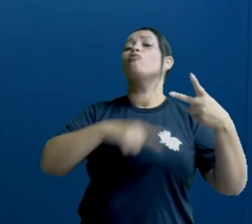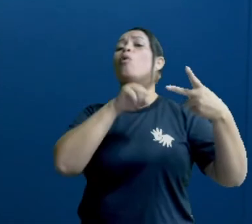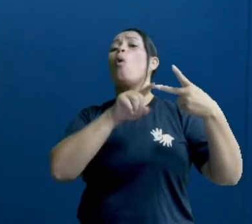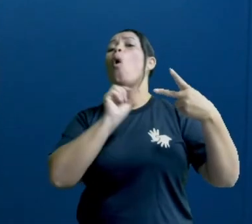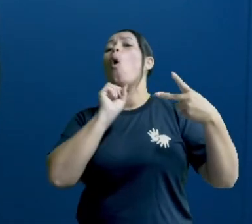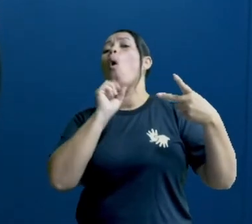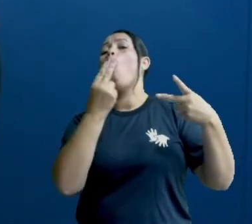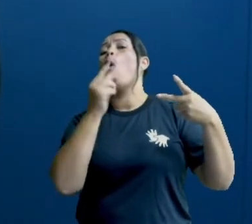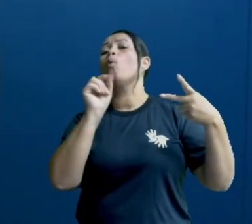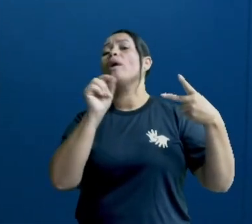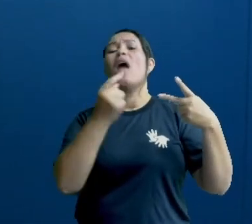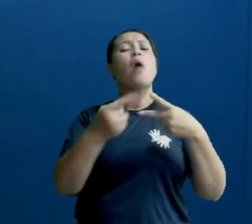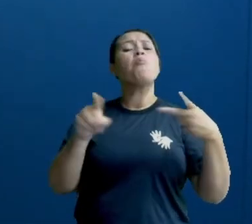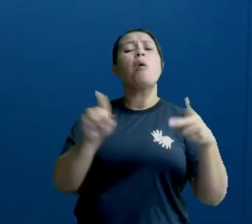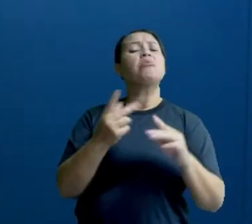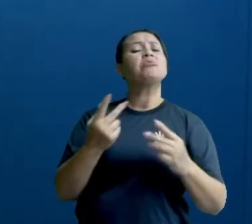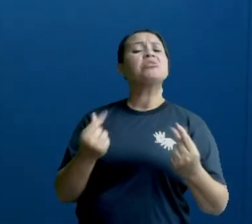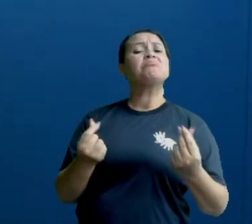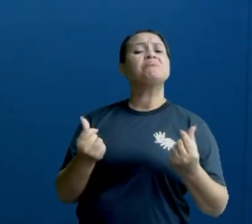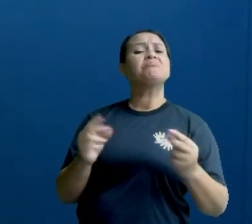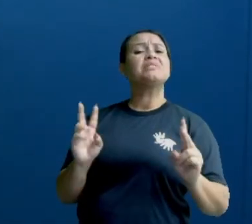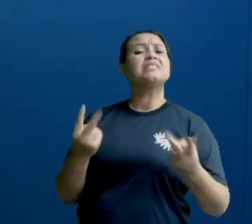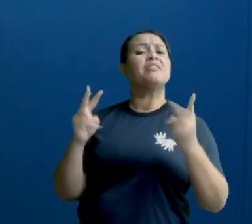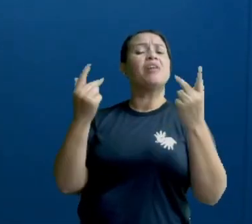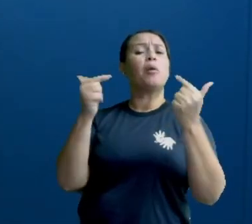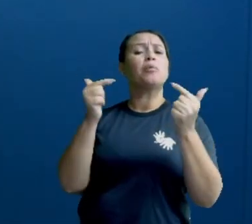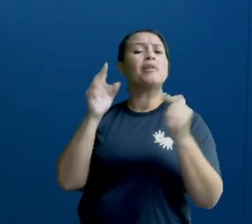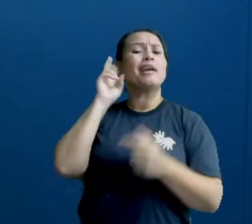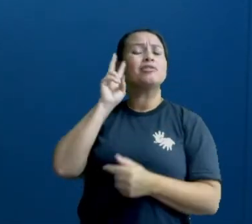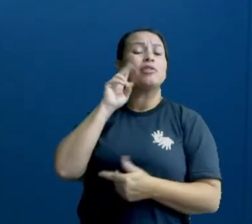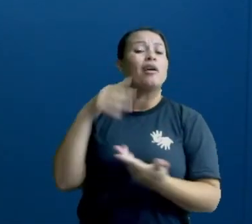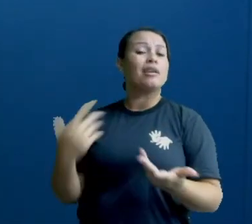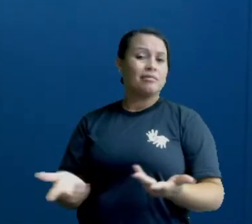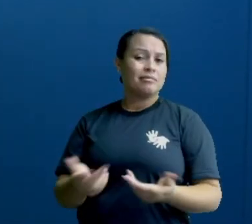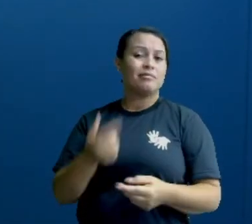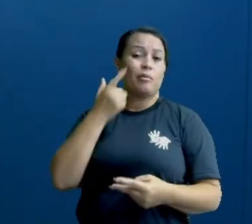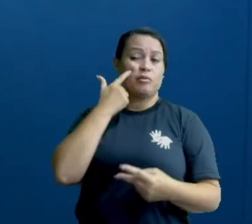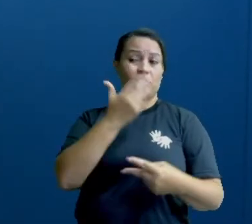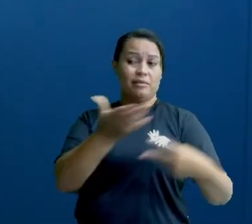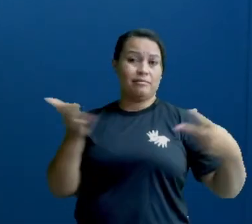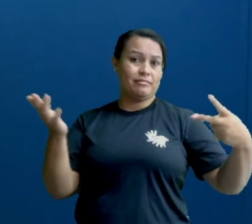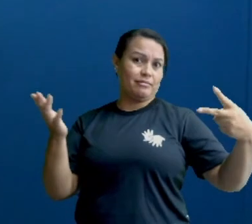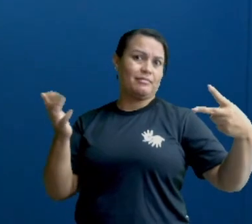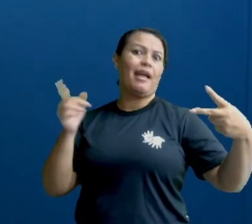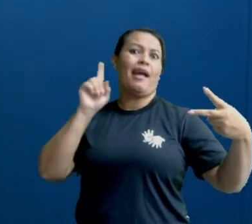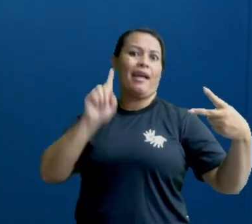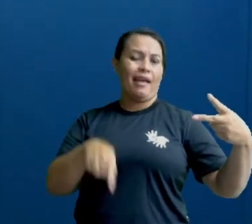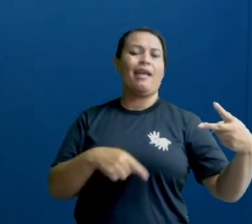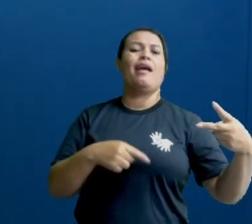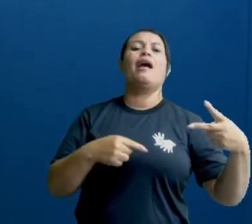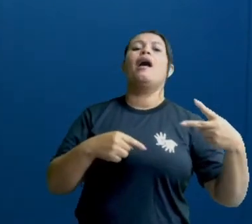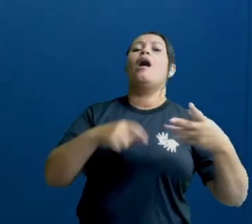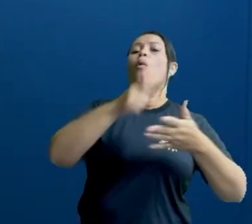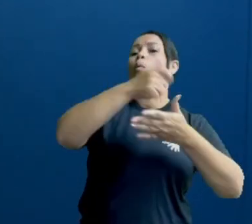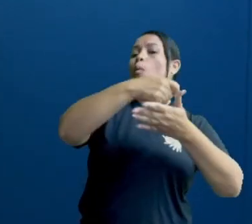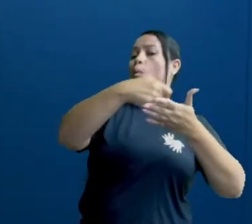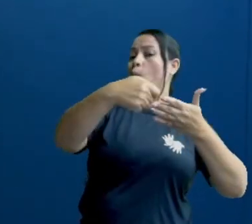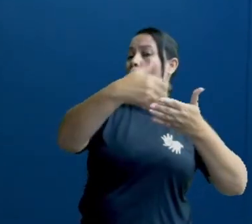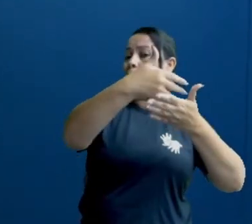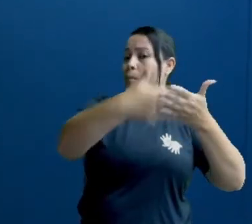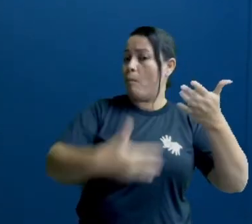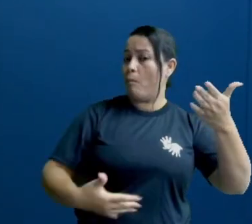é apenas uma música sem valor histórico? Vamos ver o que é? É uma composição